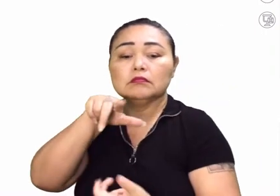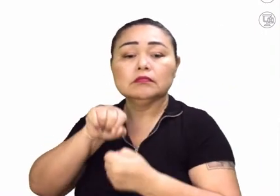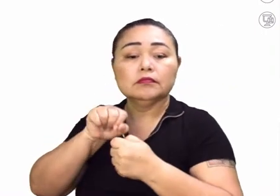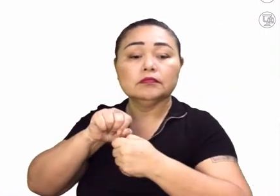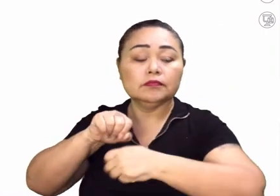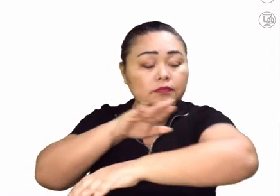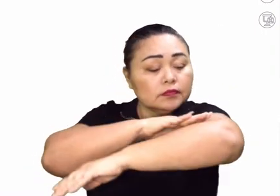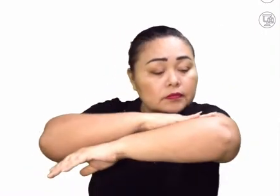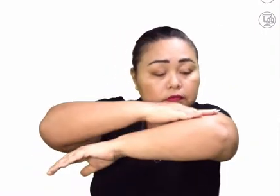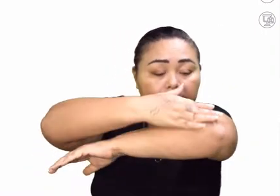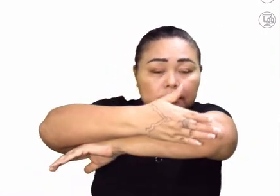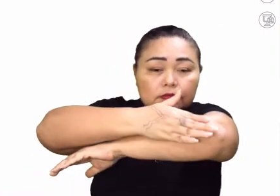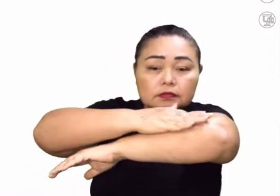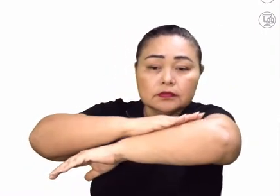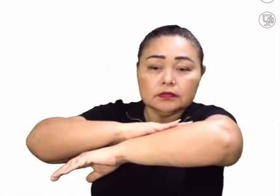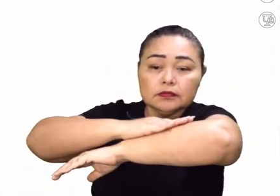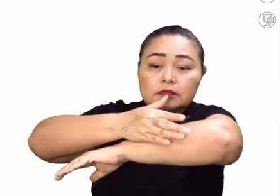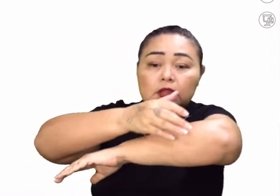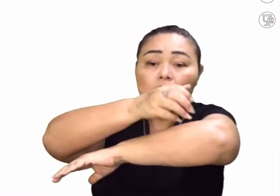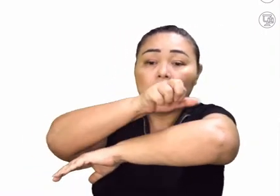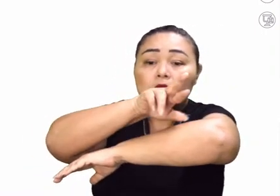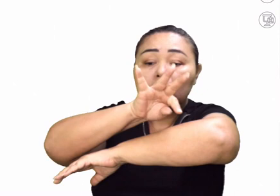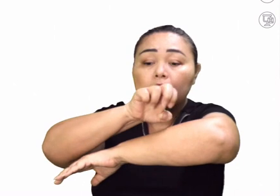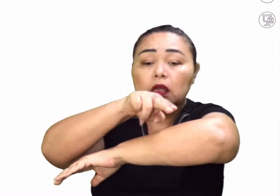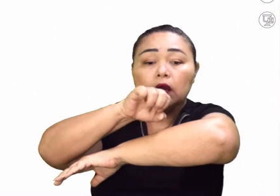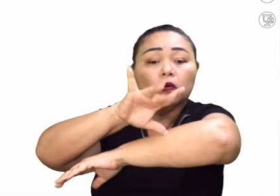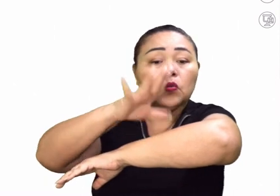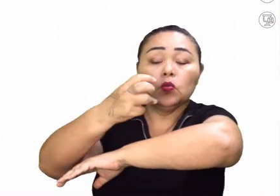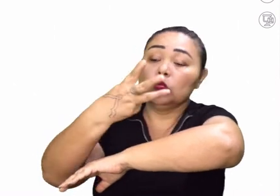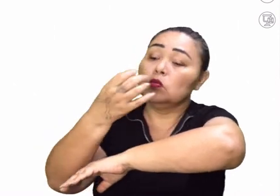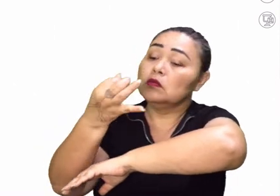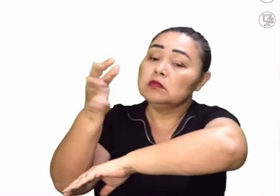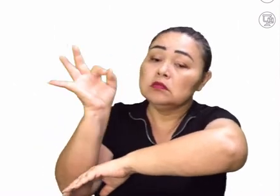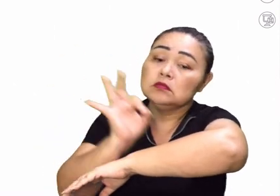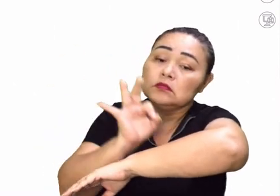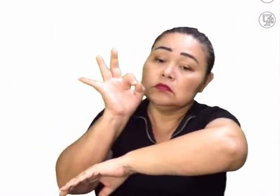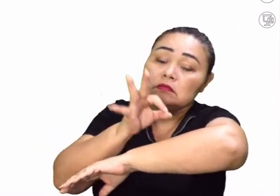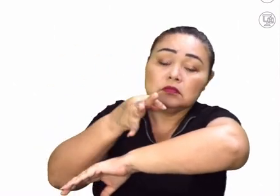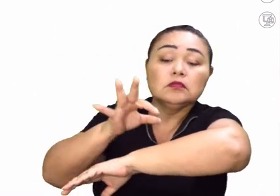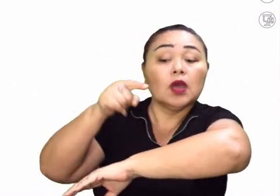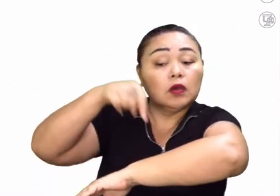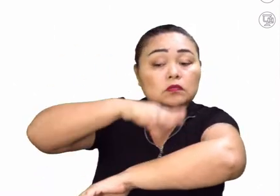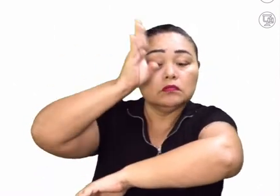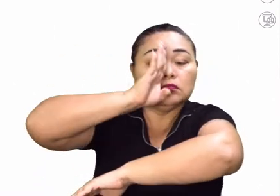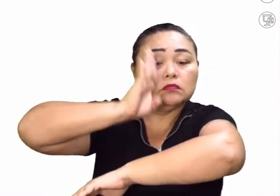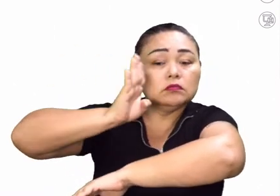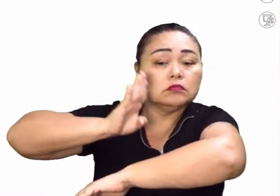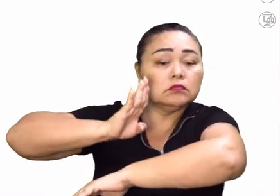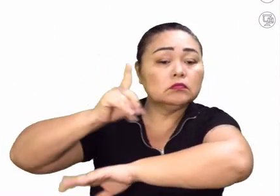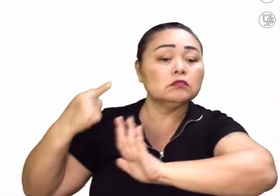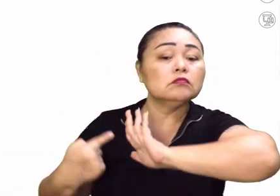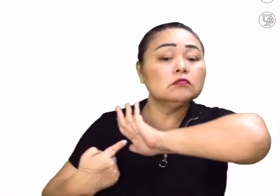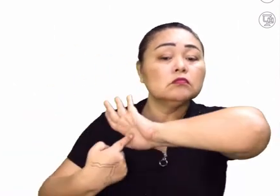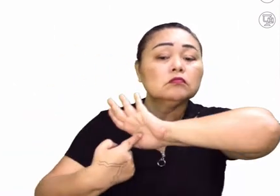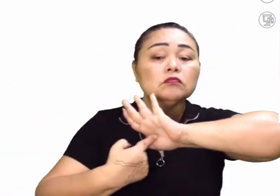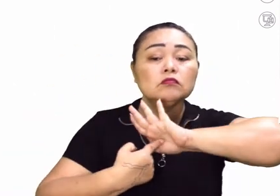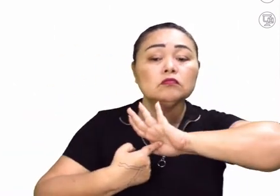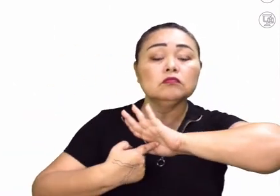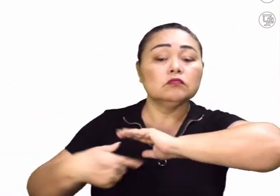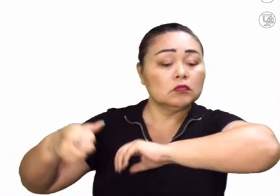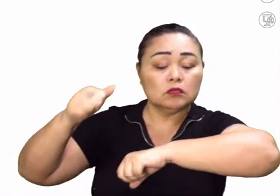escudos cristalinos cerca de 36% do Brasil apresenta grande